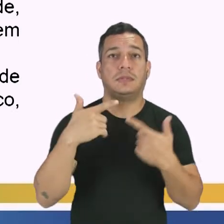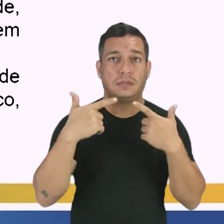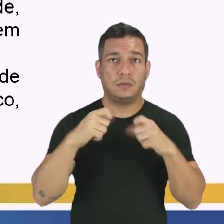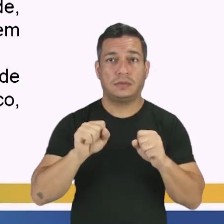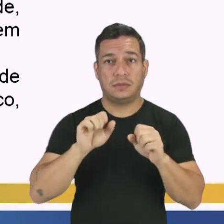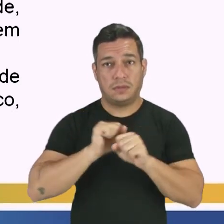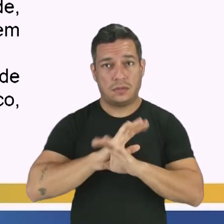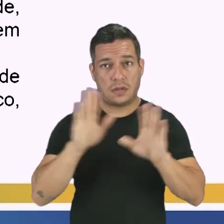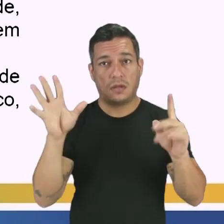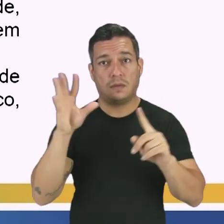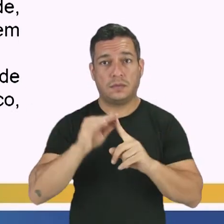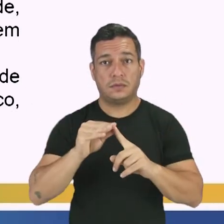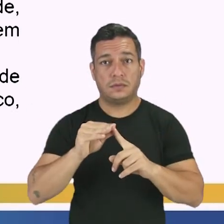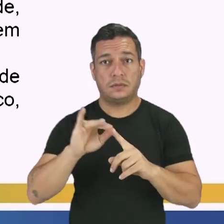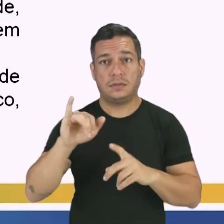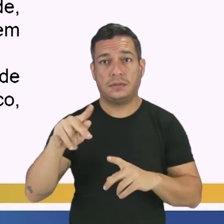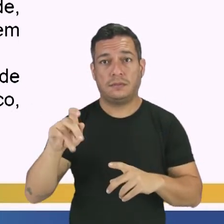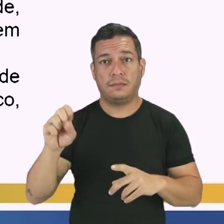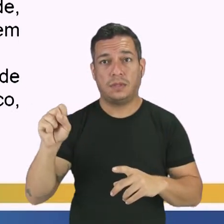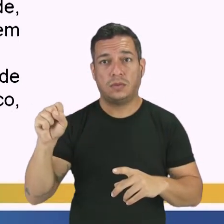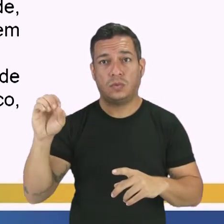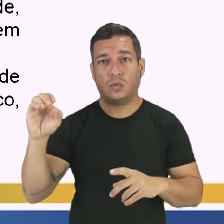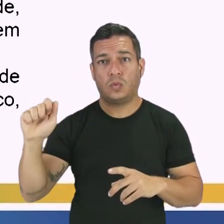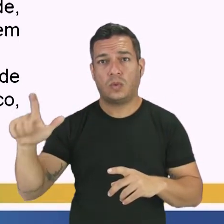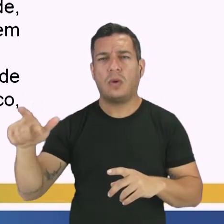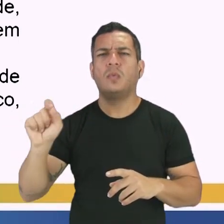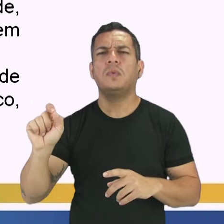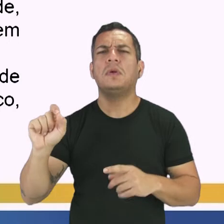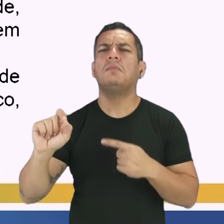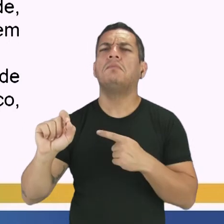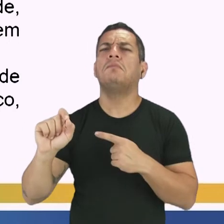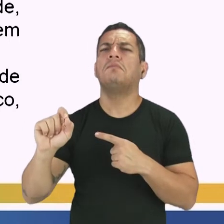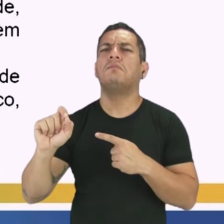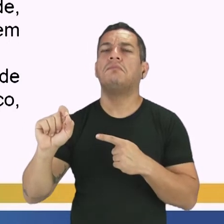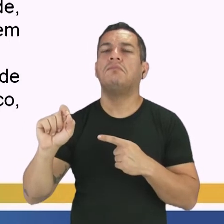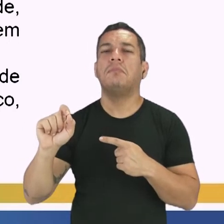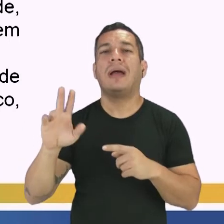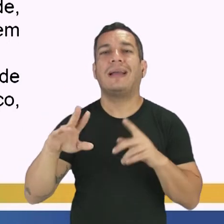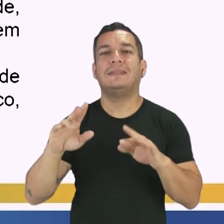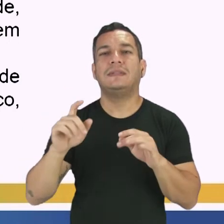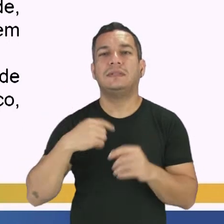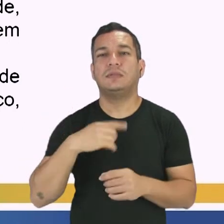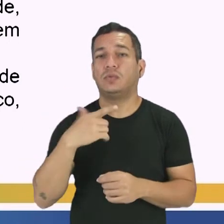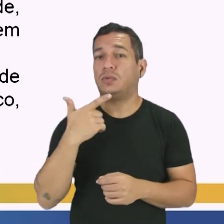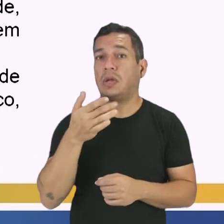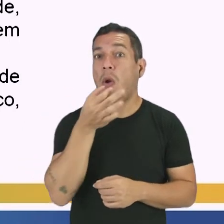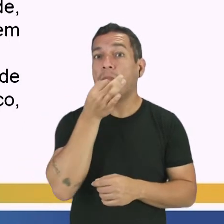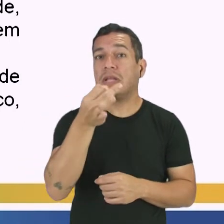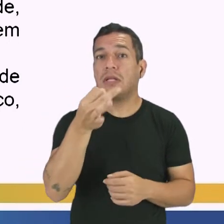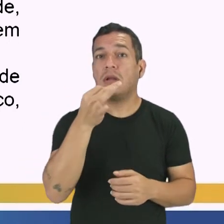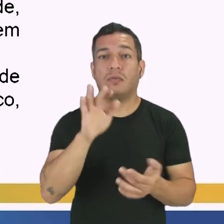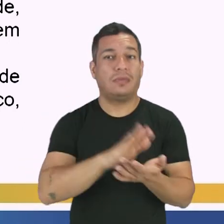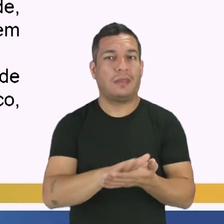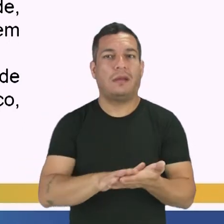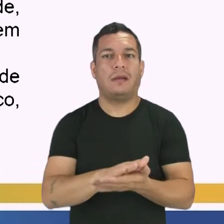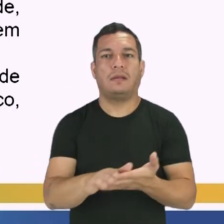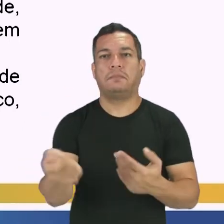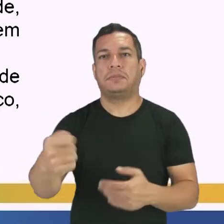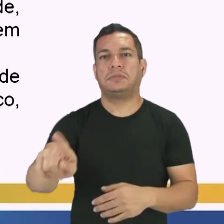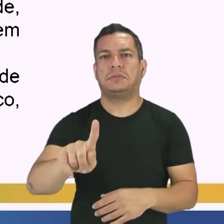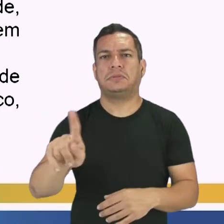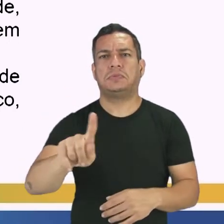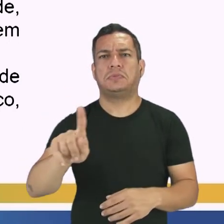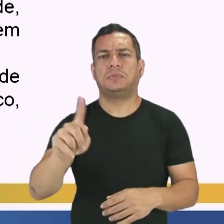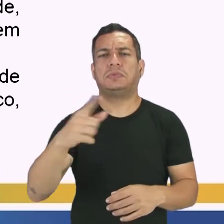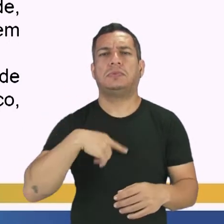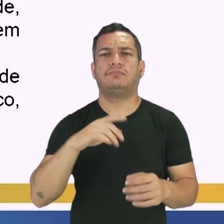clara, objetiva e impessoal. O que é impessoal? É quando você não dá a sua opinião, você não precisa ali,